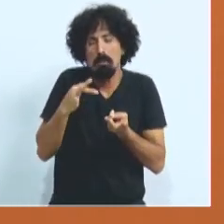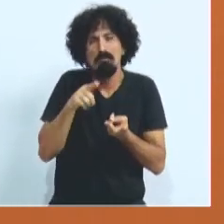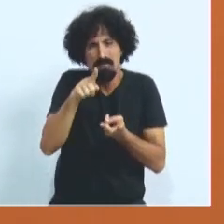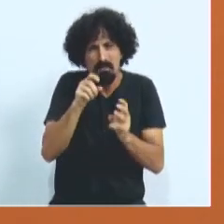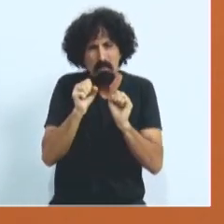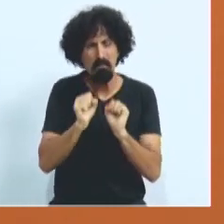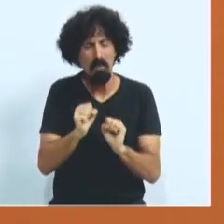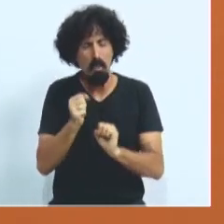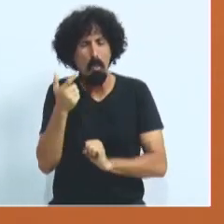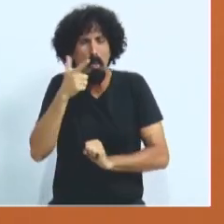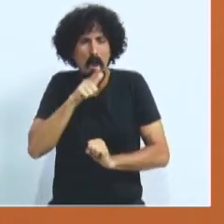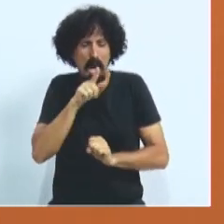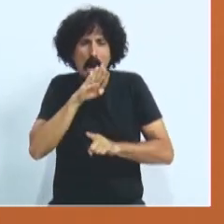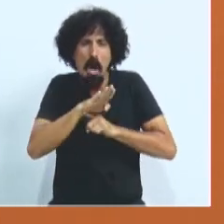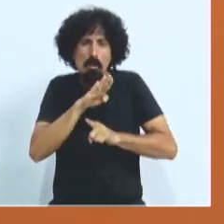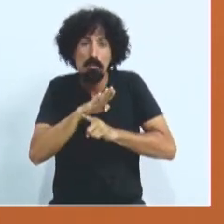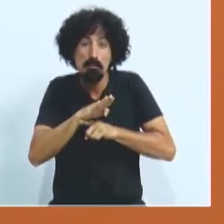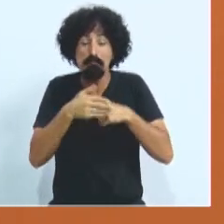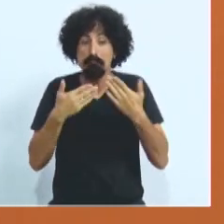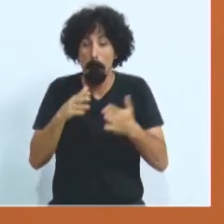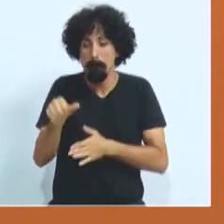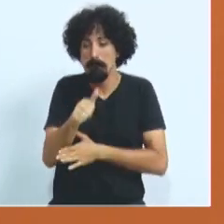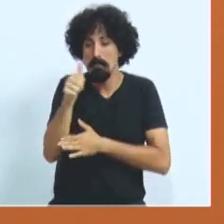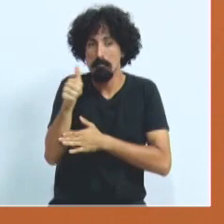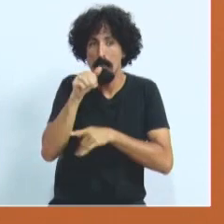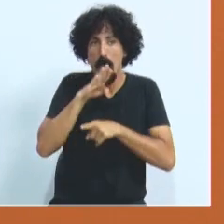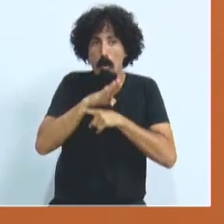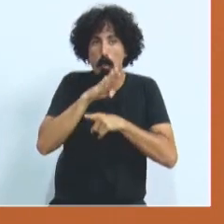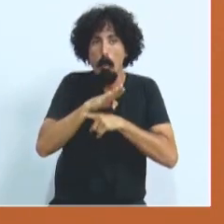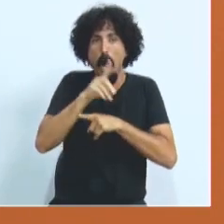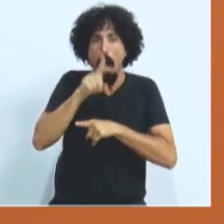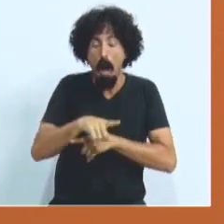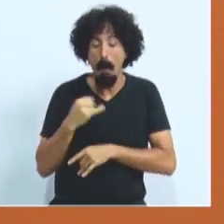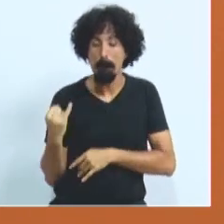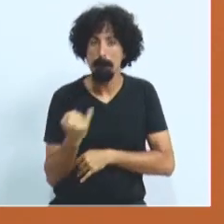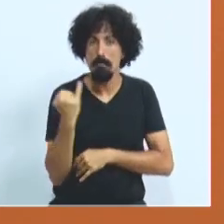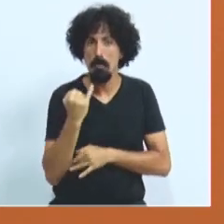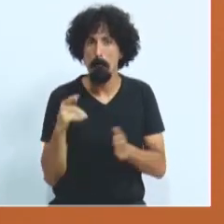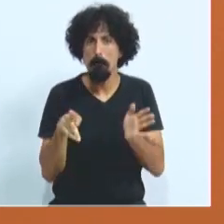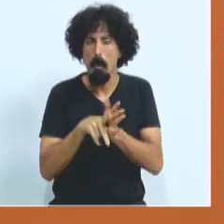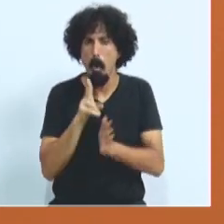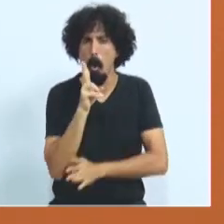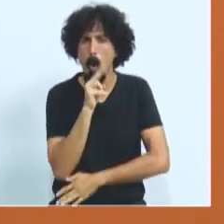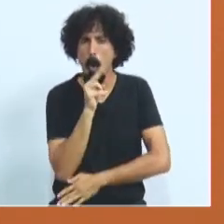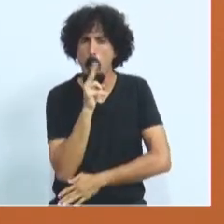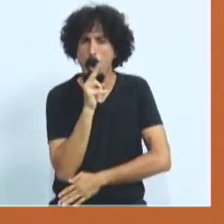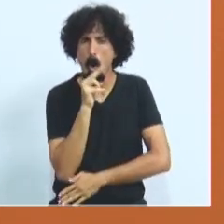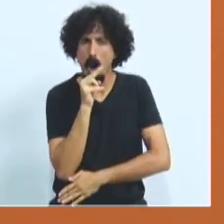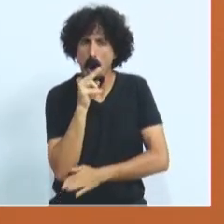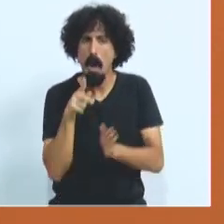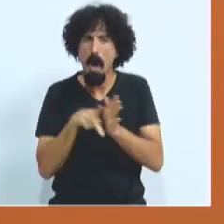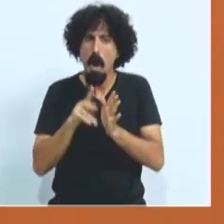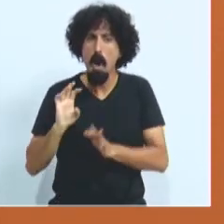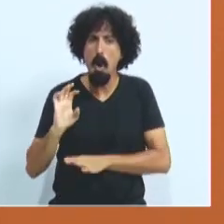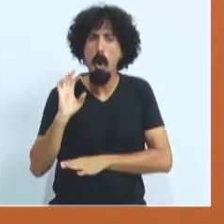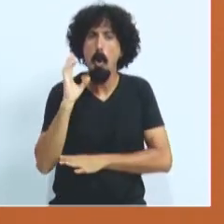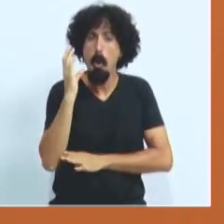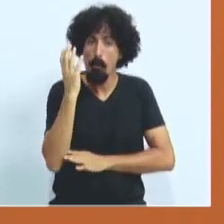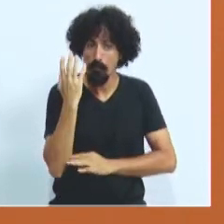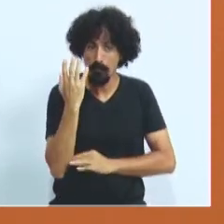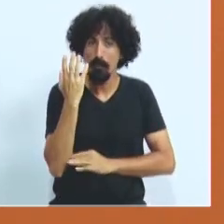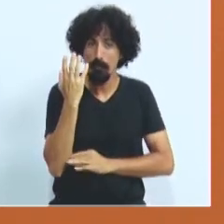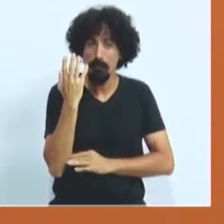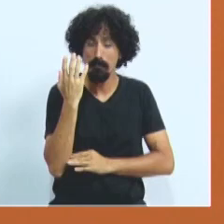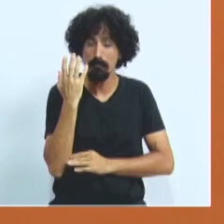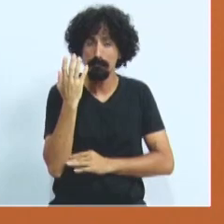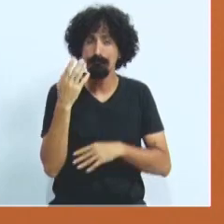Os procedimentos de primeiro socorro são extremamente úteis para casos de emergências nos quais aguardar um socorro profissional